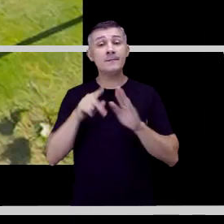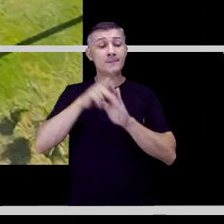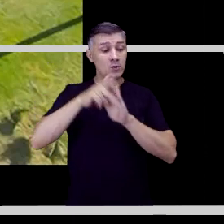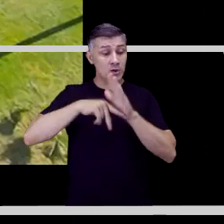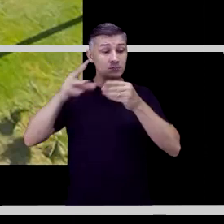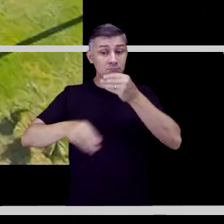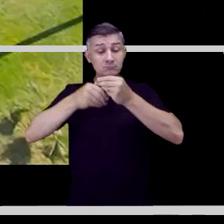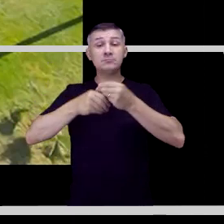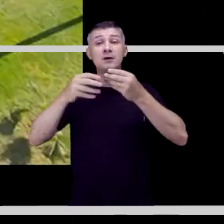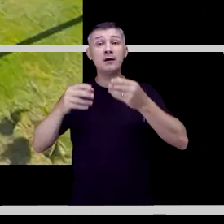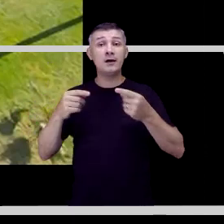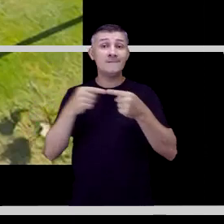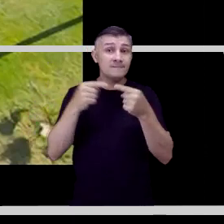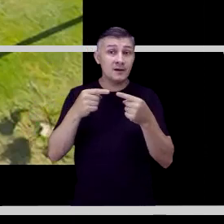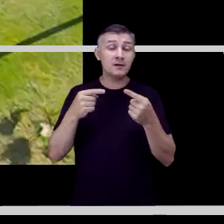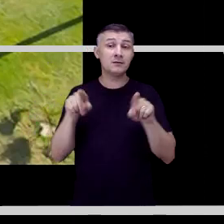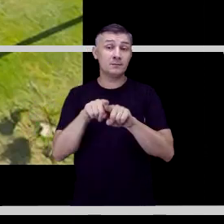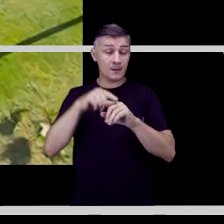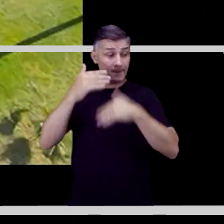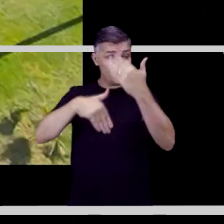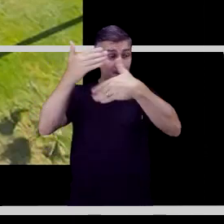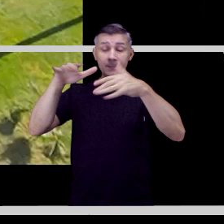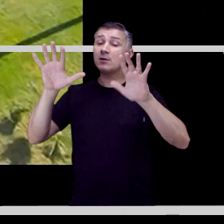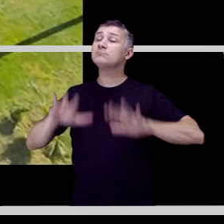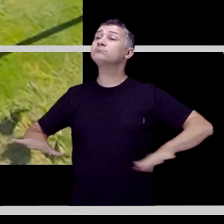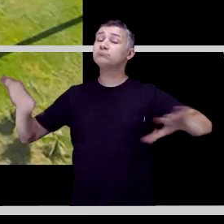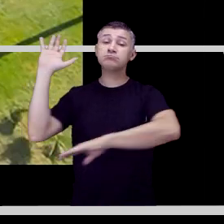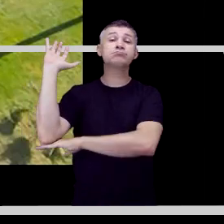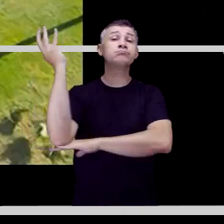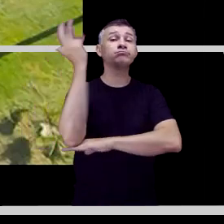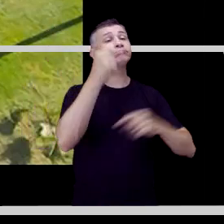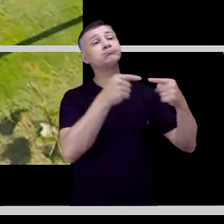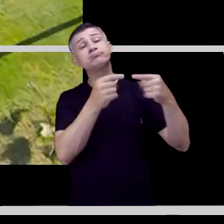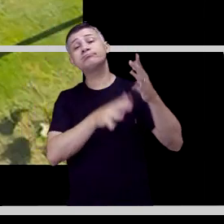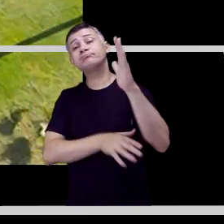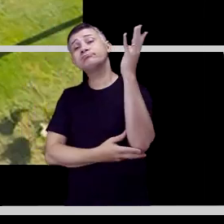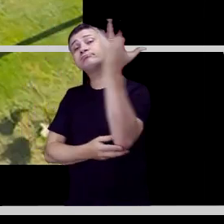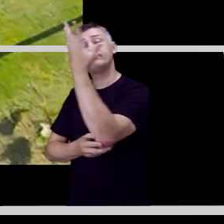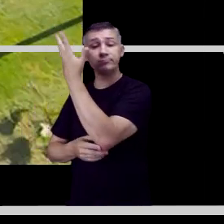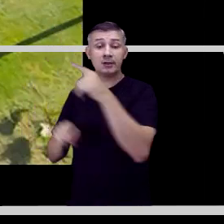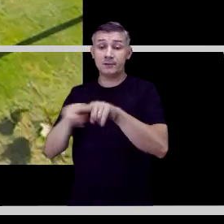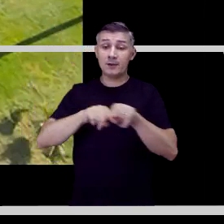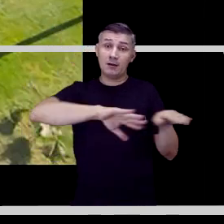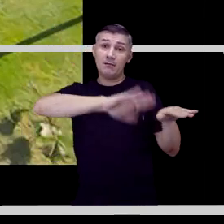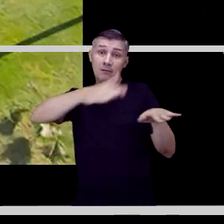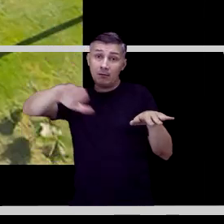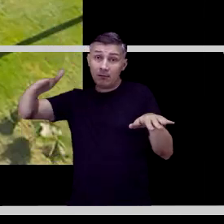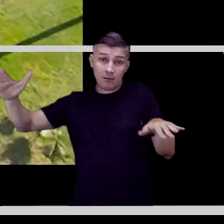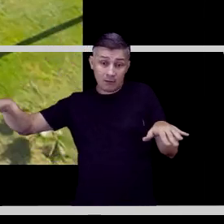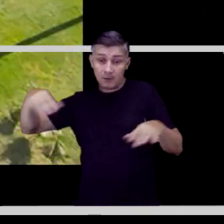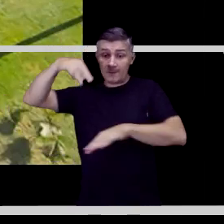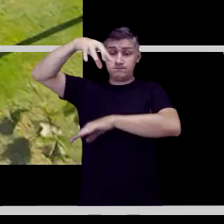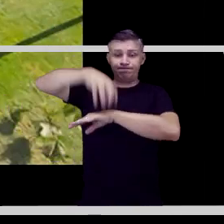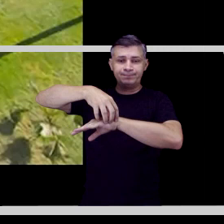gente trabalha uma implantação também como um desdobramento da paisagem, né? E especialmente da topografia. Então,